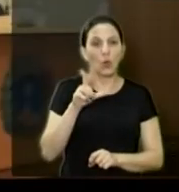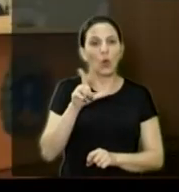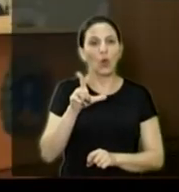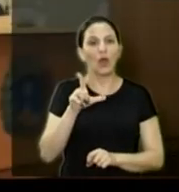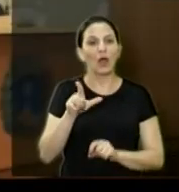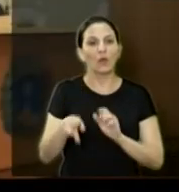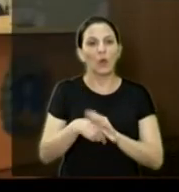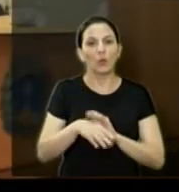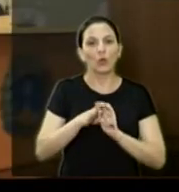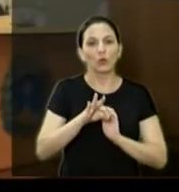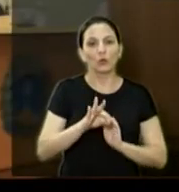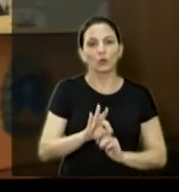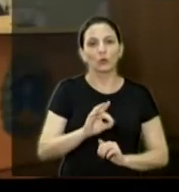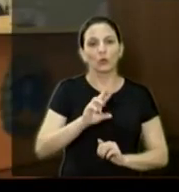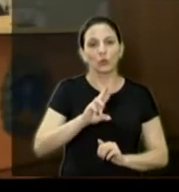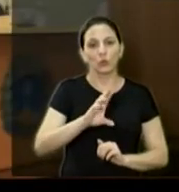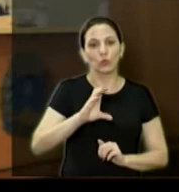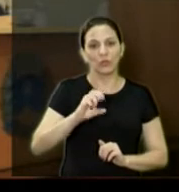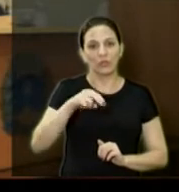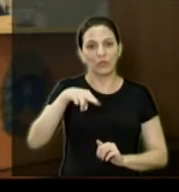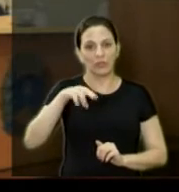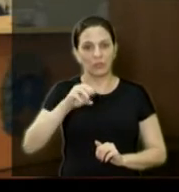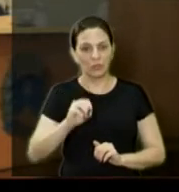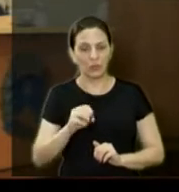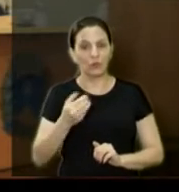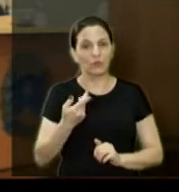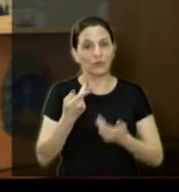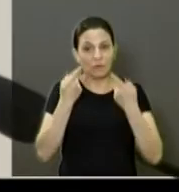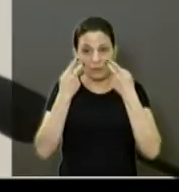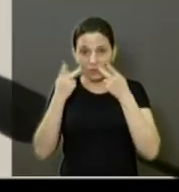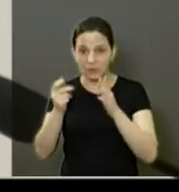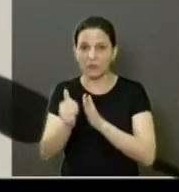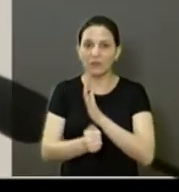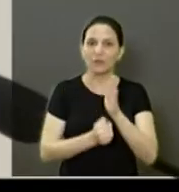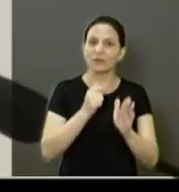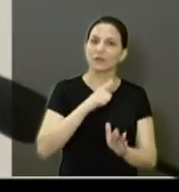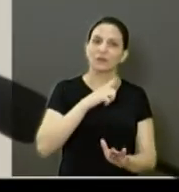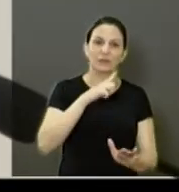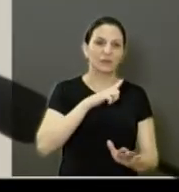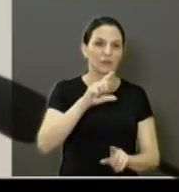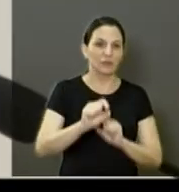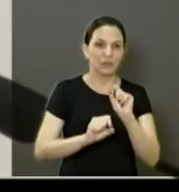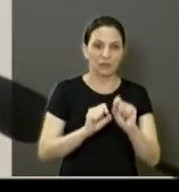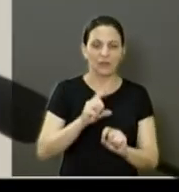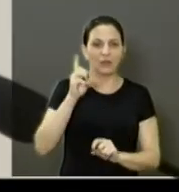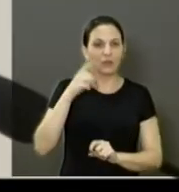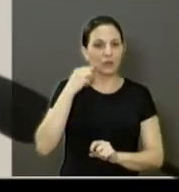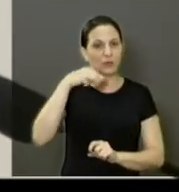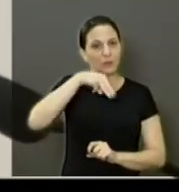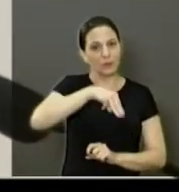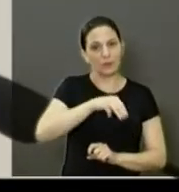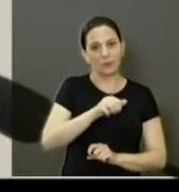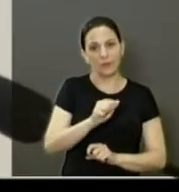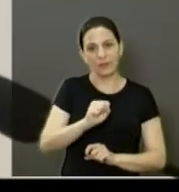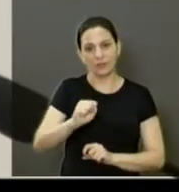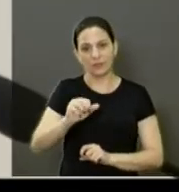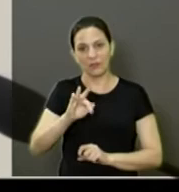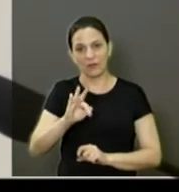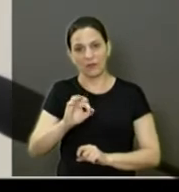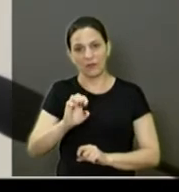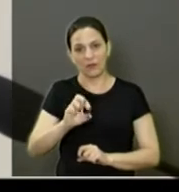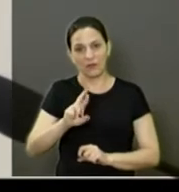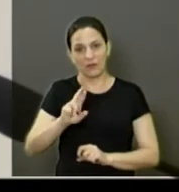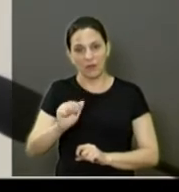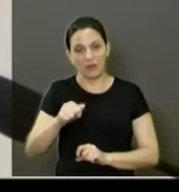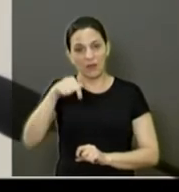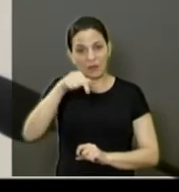governo do Estado, o pré-candidato Luiz Felipe Dávila esteve em Araraquara, acompanhado do deputado Roberto Massafera, para um debate